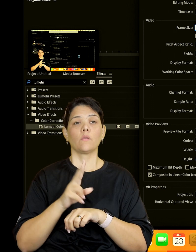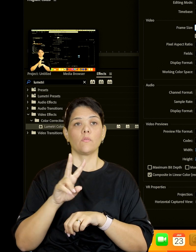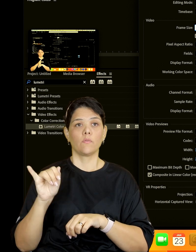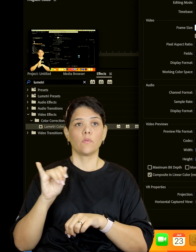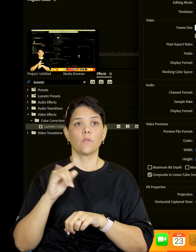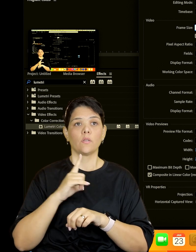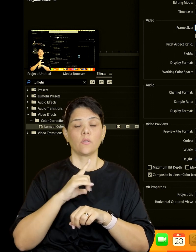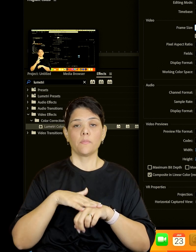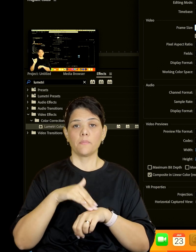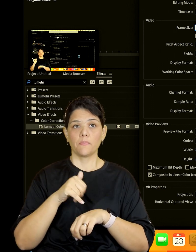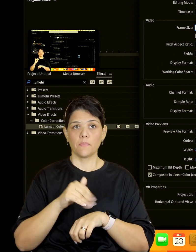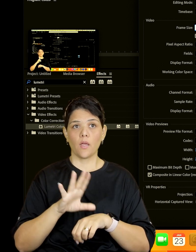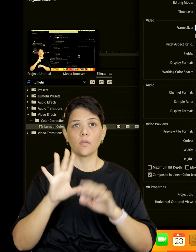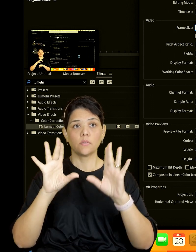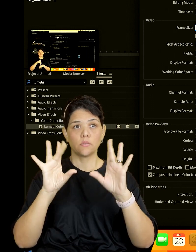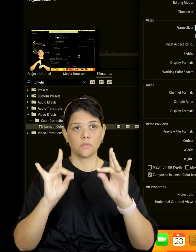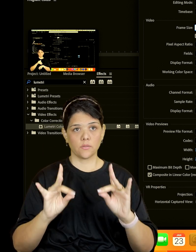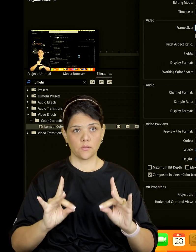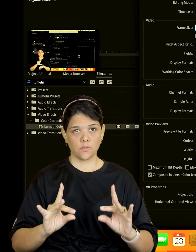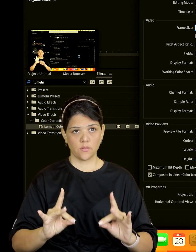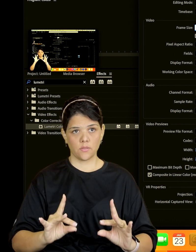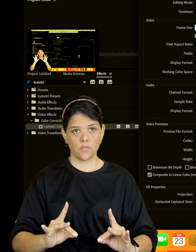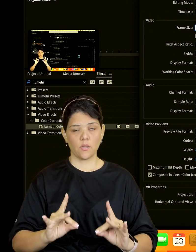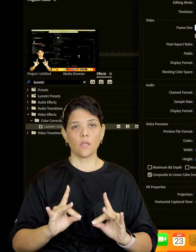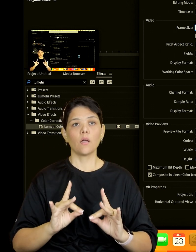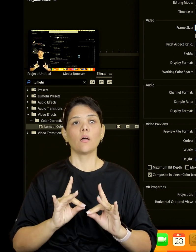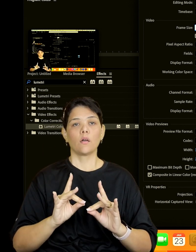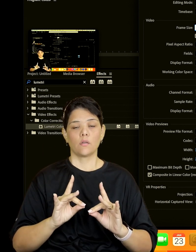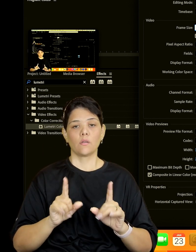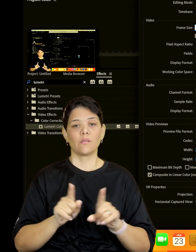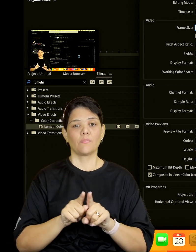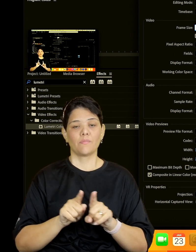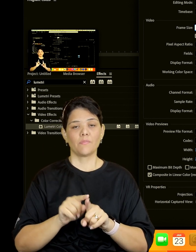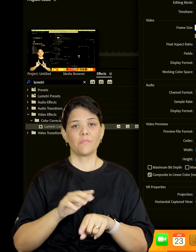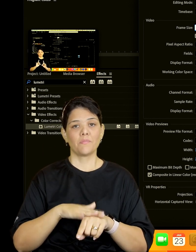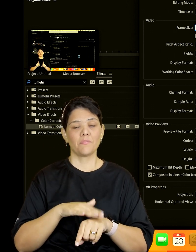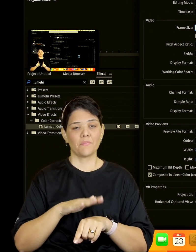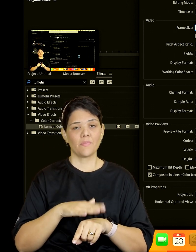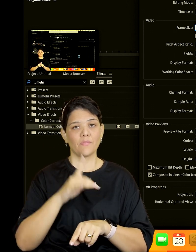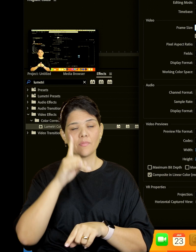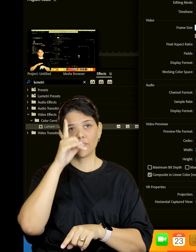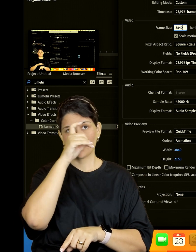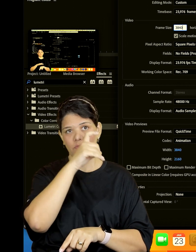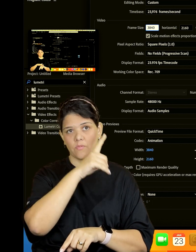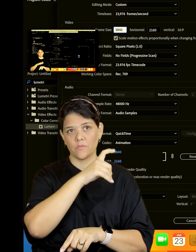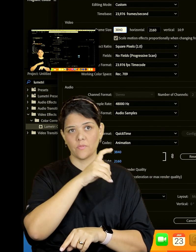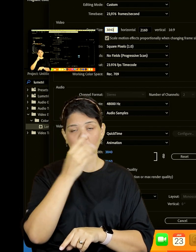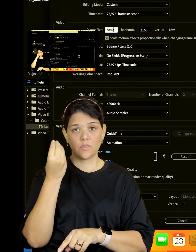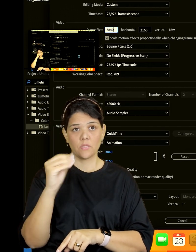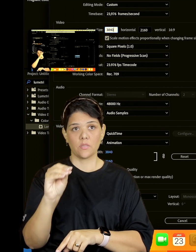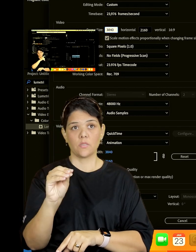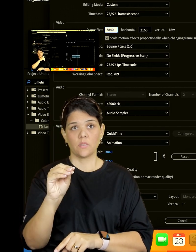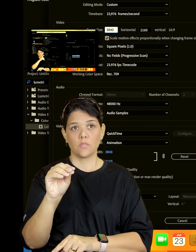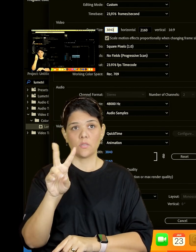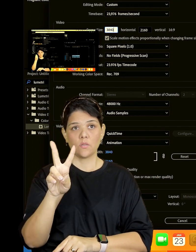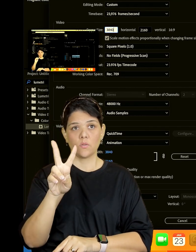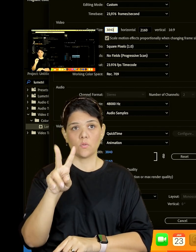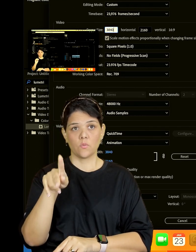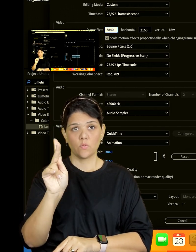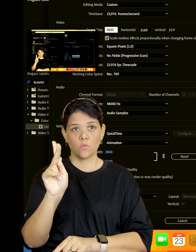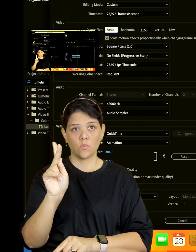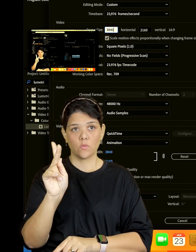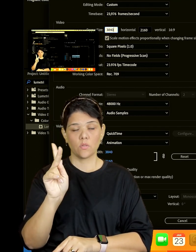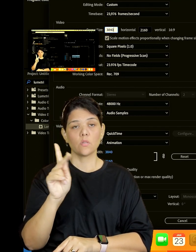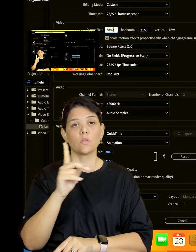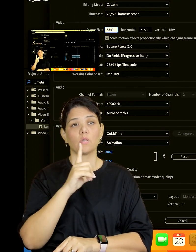mais detalhadinho, só que ele também é mais chato. Esse aqui a gente gravou em 2K. Então,